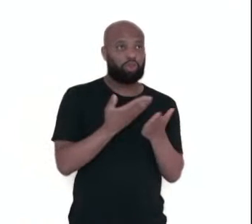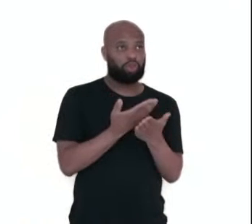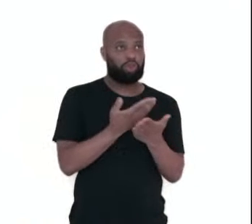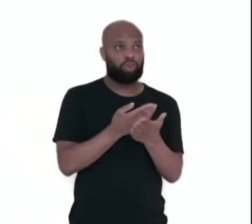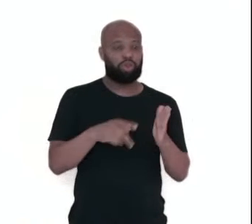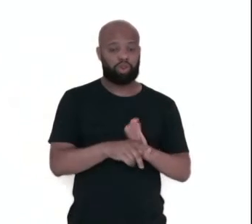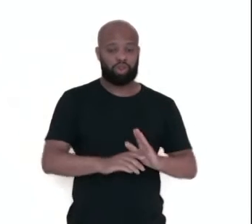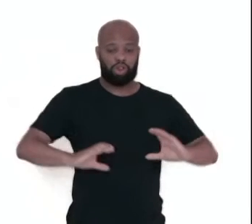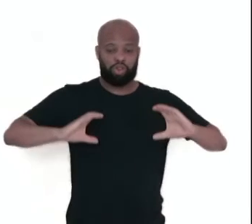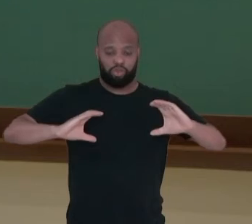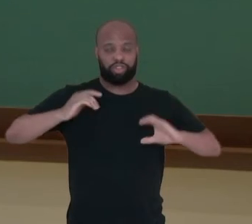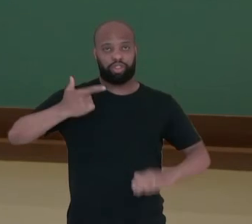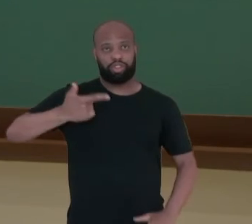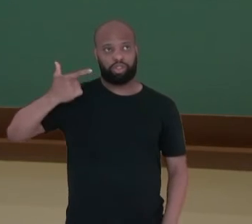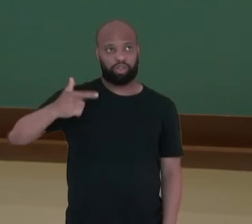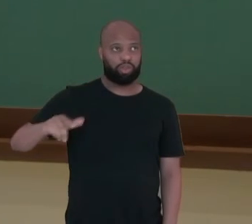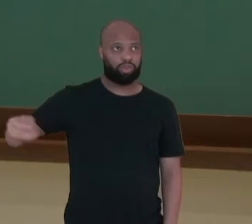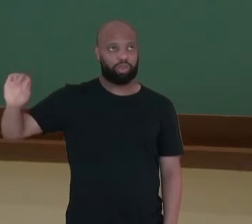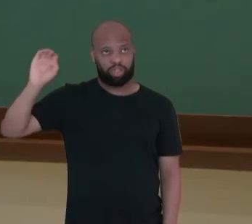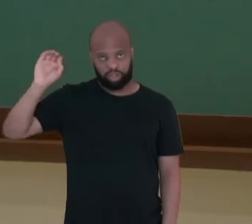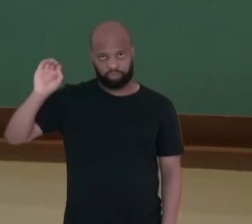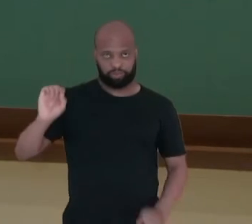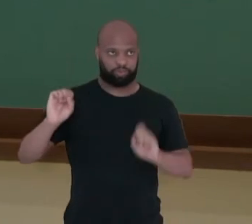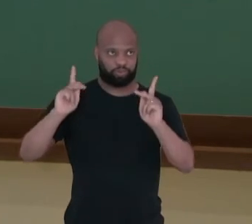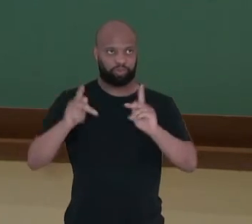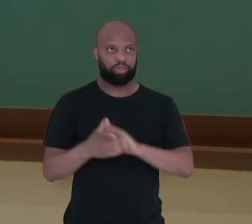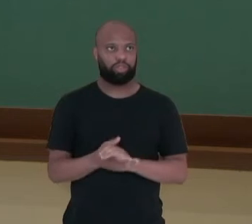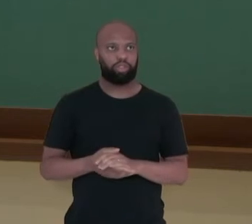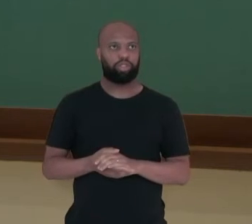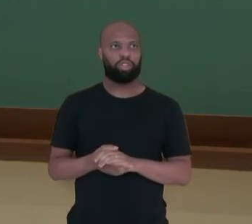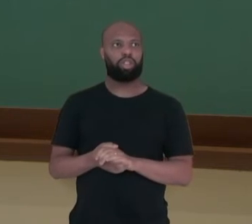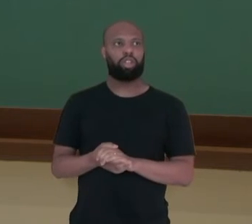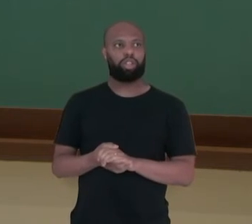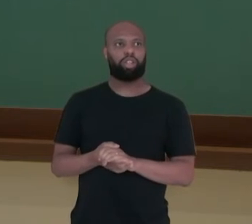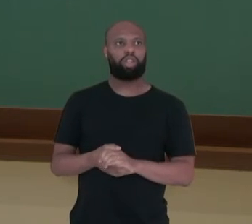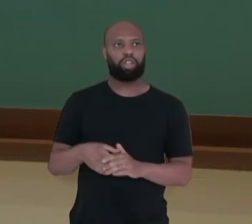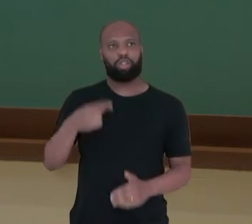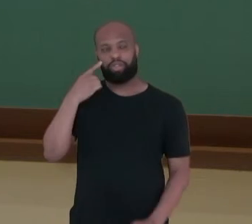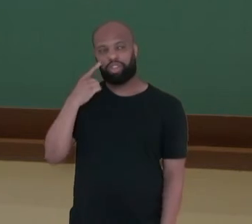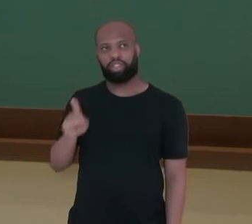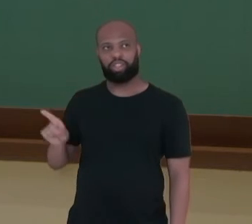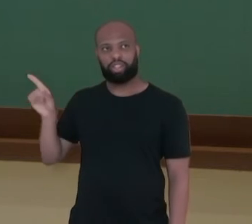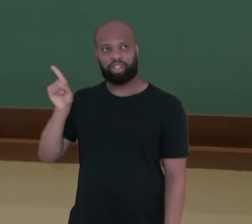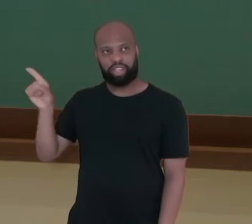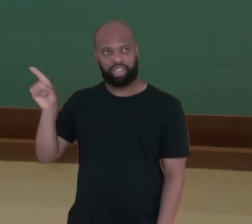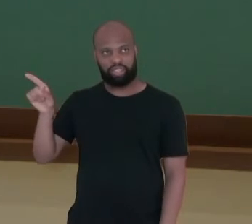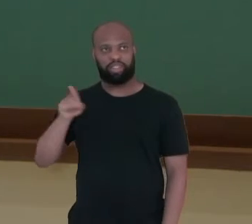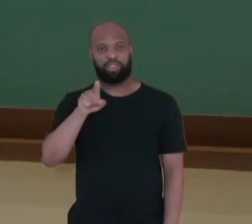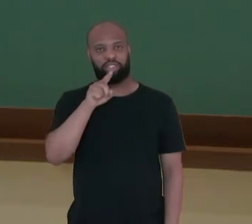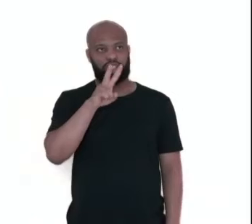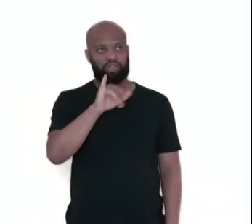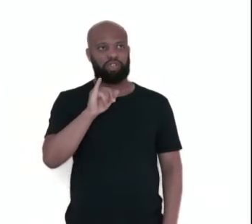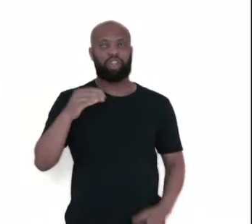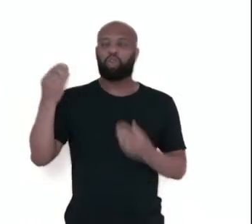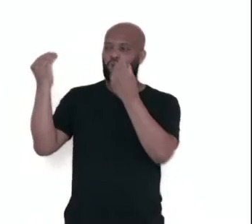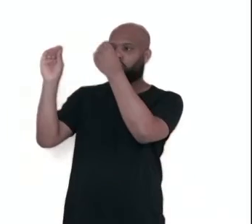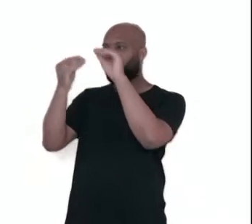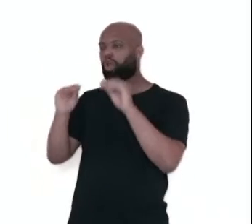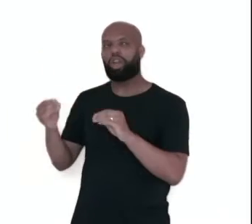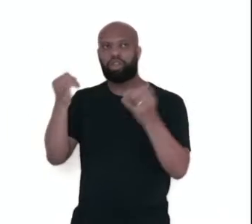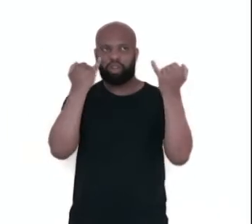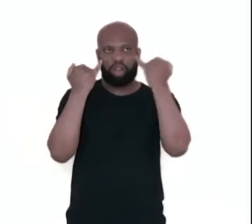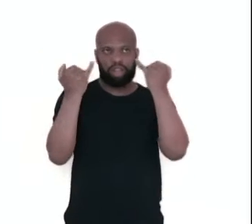função quadrática. Qual quadro? Este aqui. 1, 2, 3 e já! Olha lá, eu tenho a